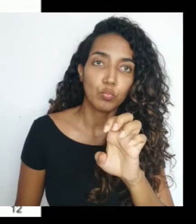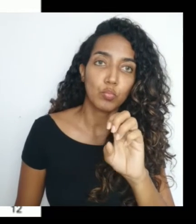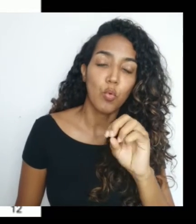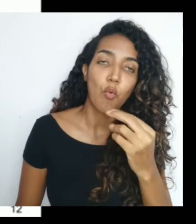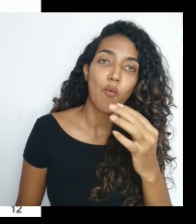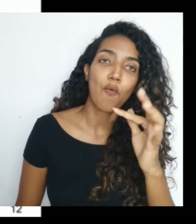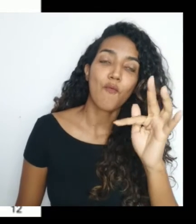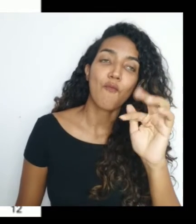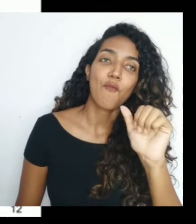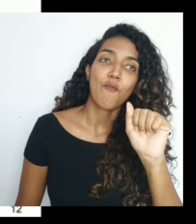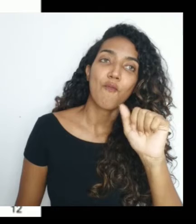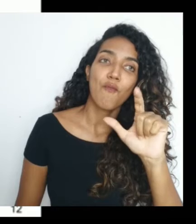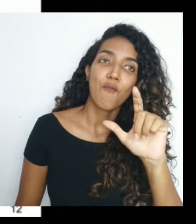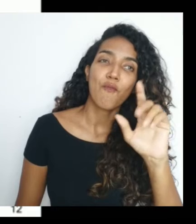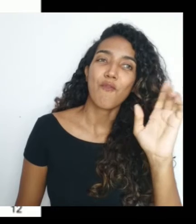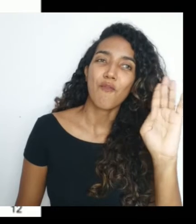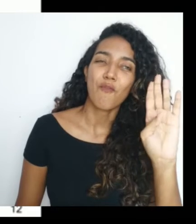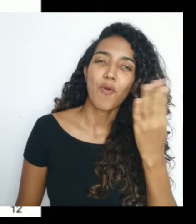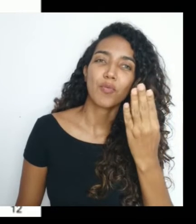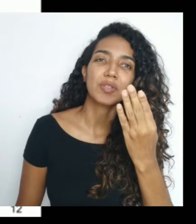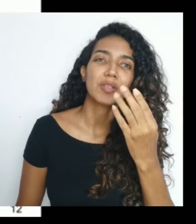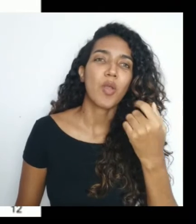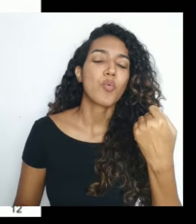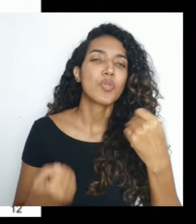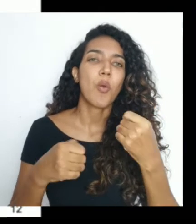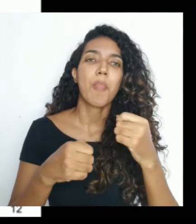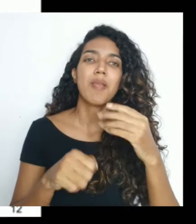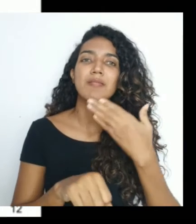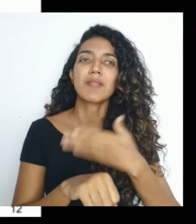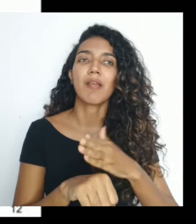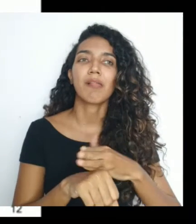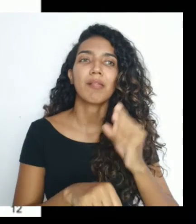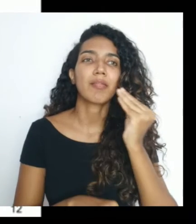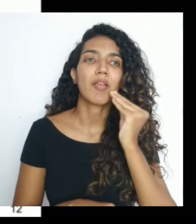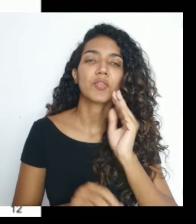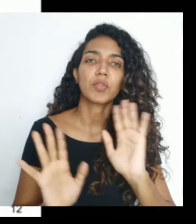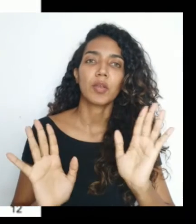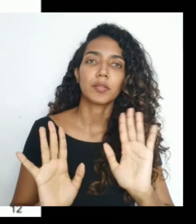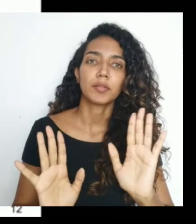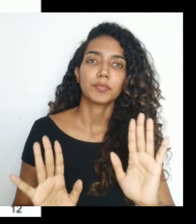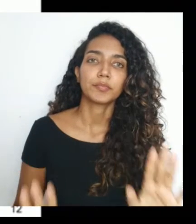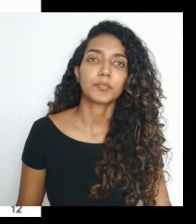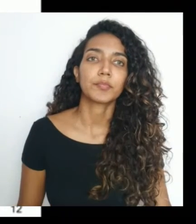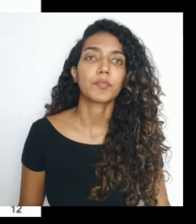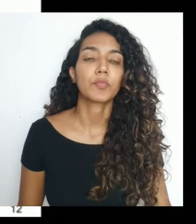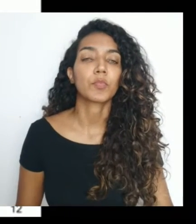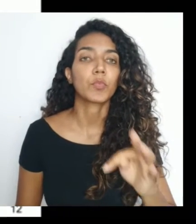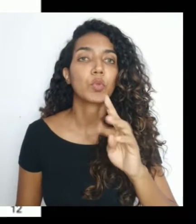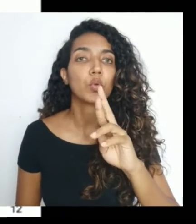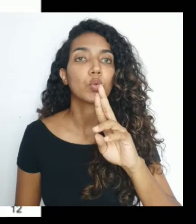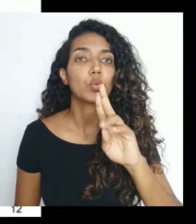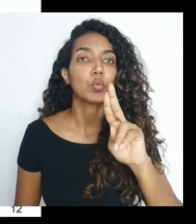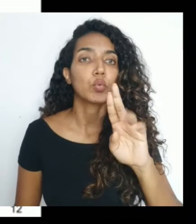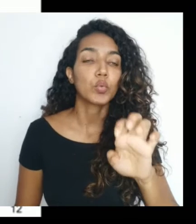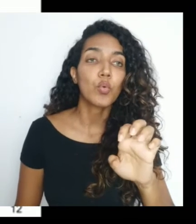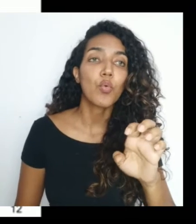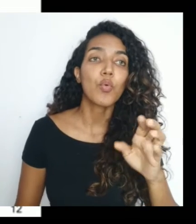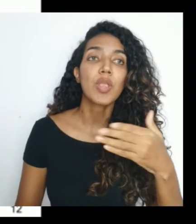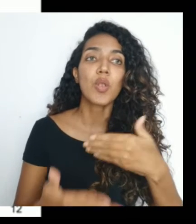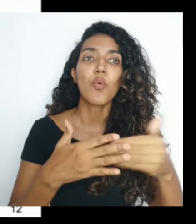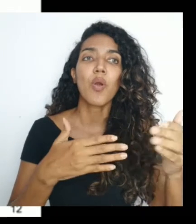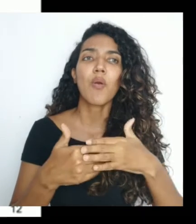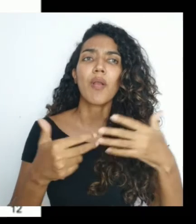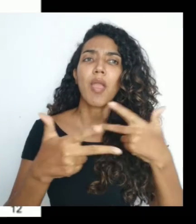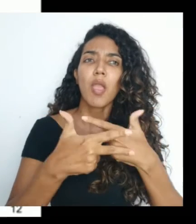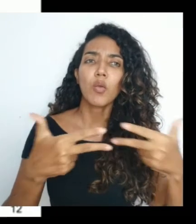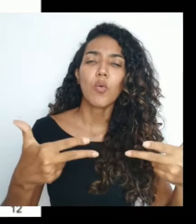cara. Automaticamente B é true. True e qualquer coisa, eu preciso avaliar B independente. Como B já